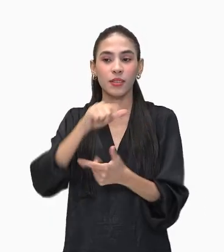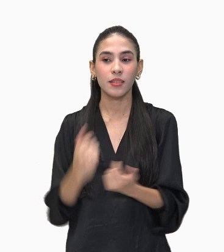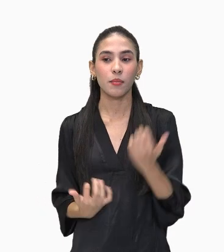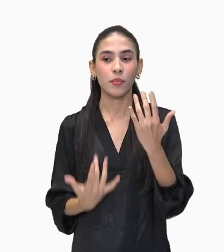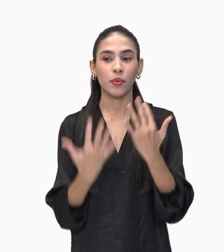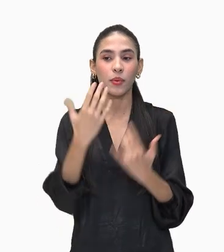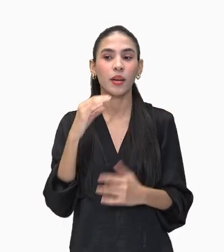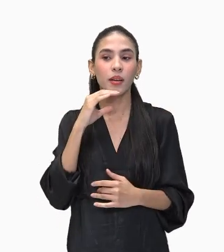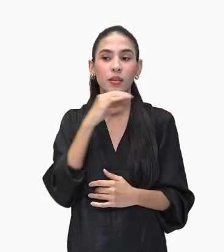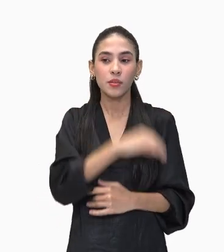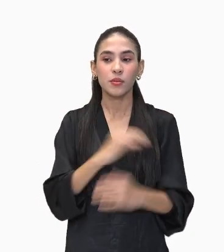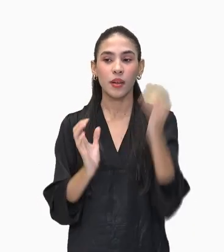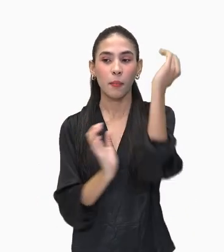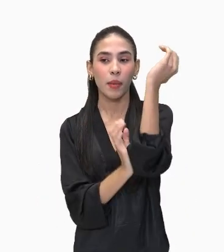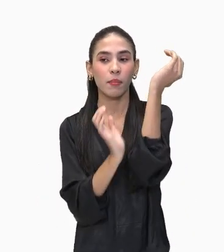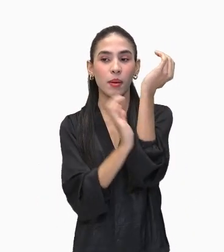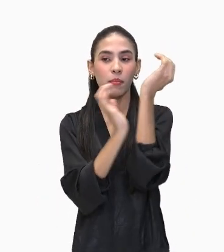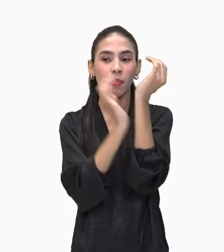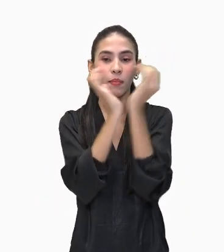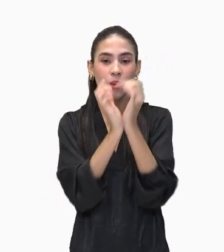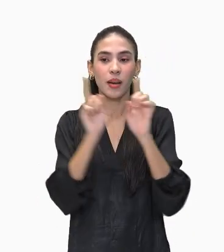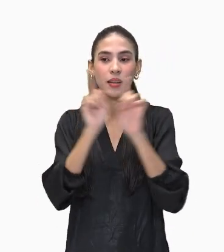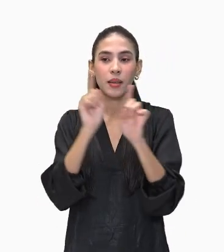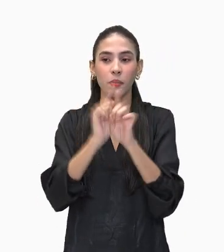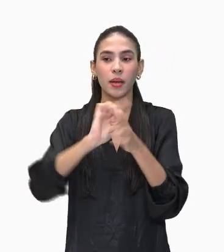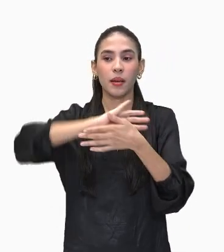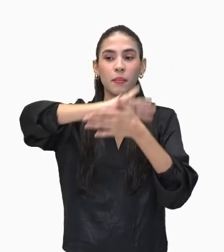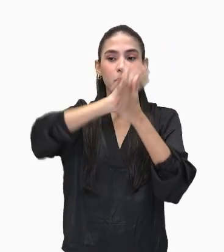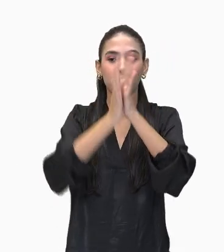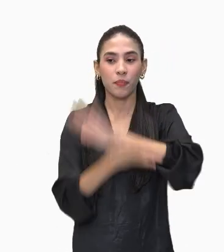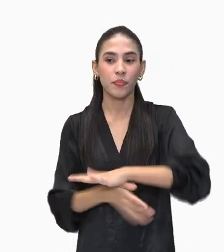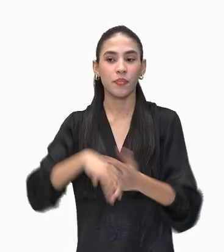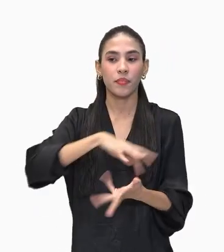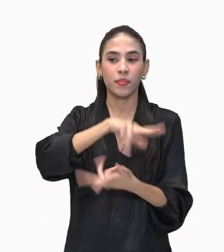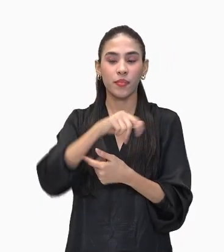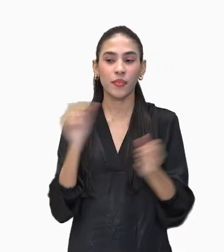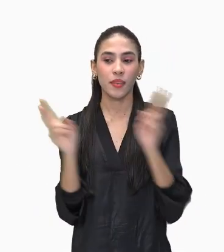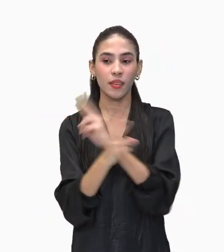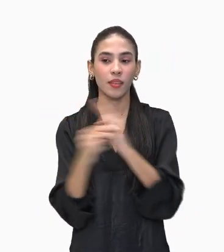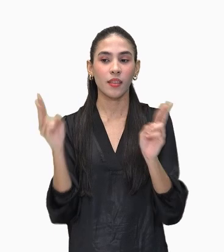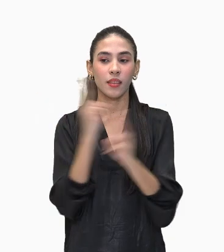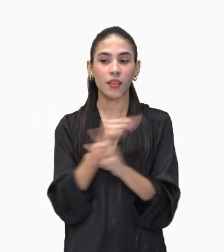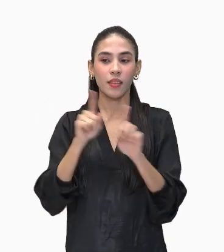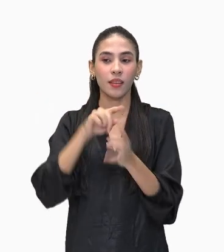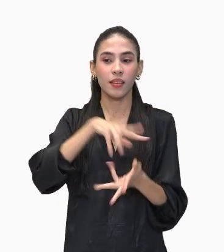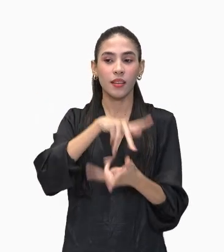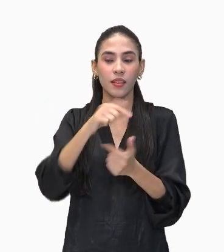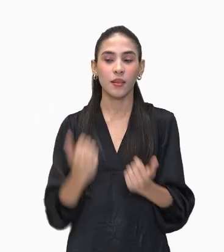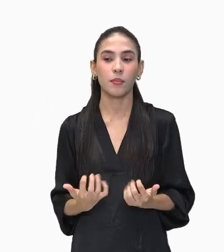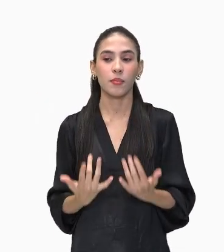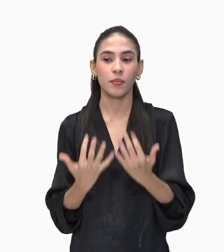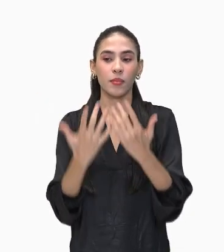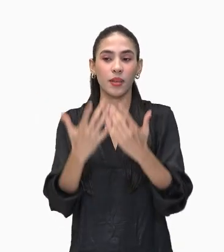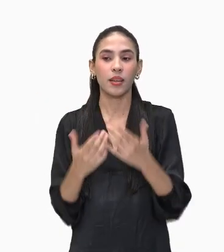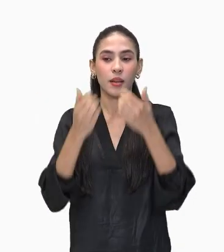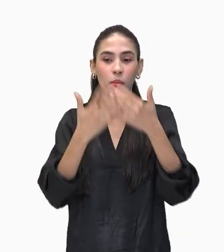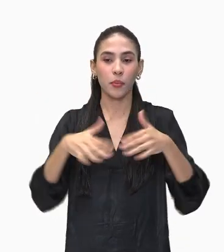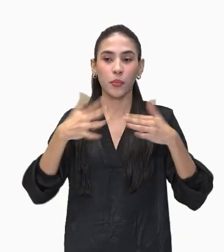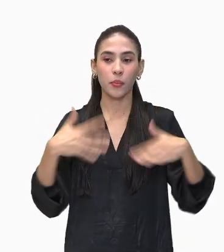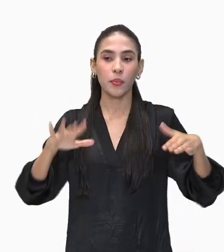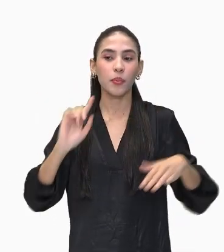chuva ácida, a destruição da camada de ozônio, aquecimento global, marés negras,